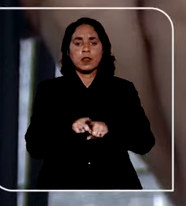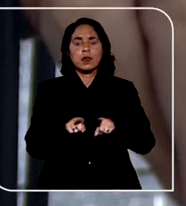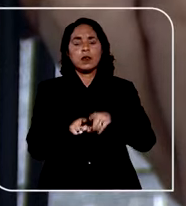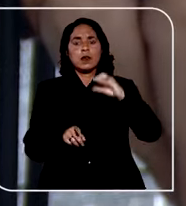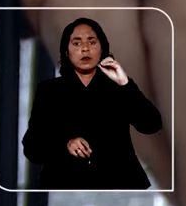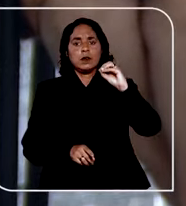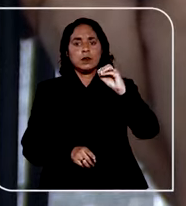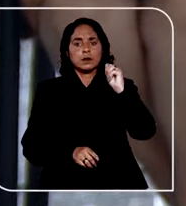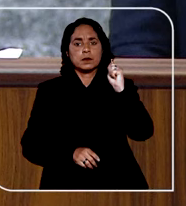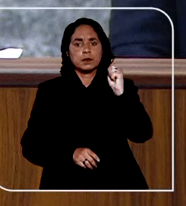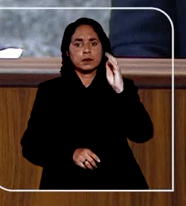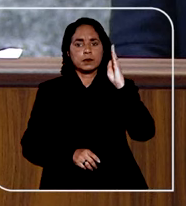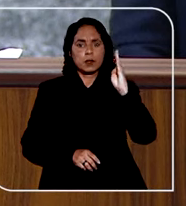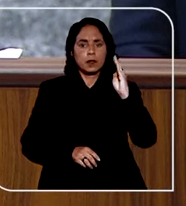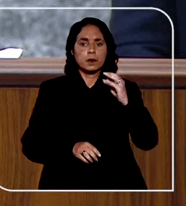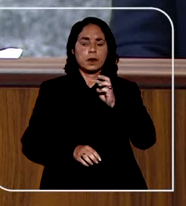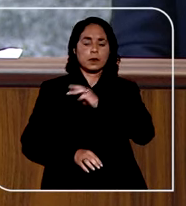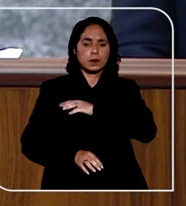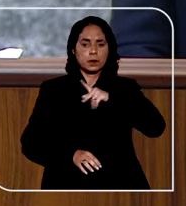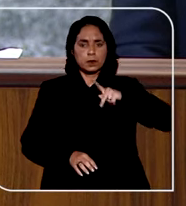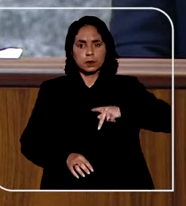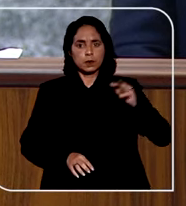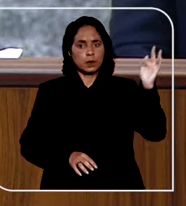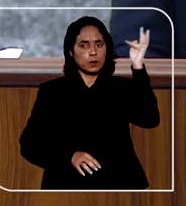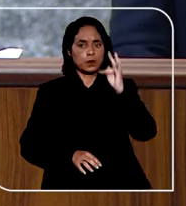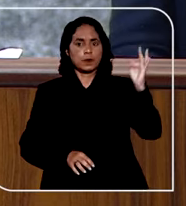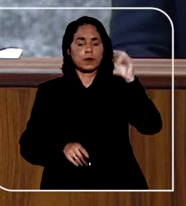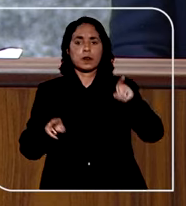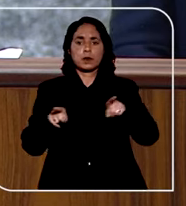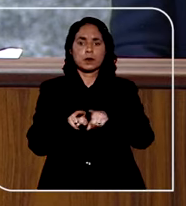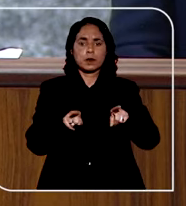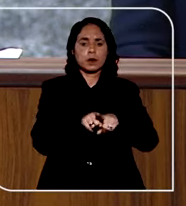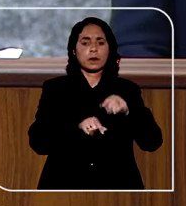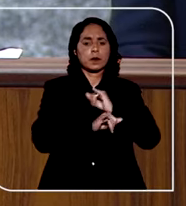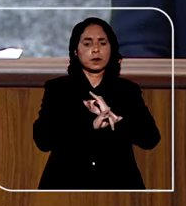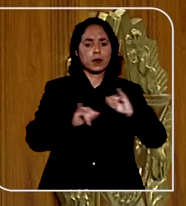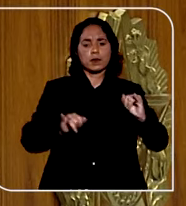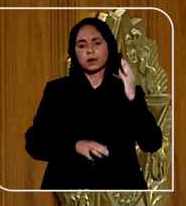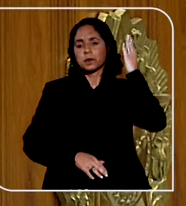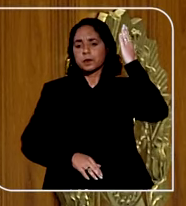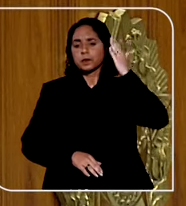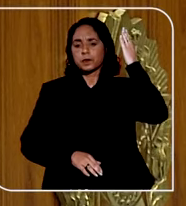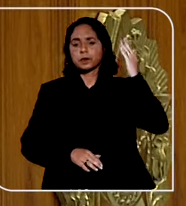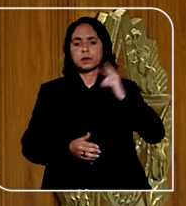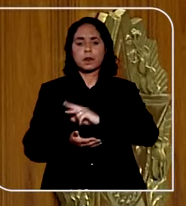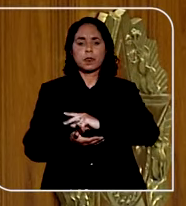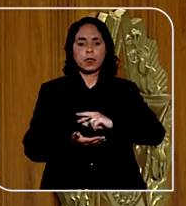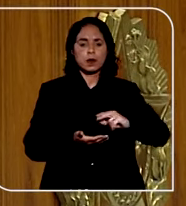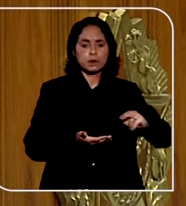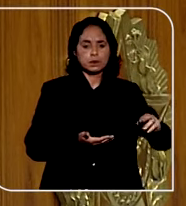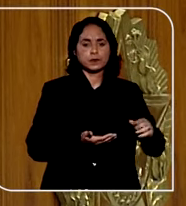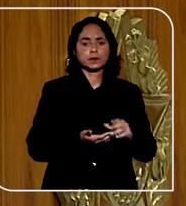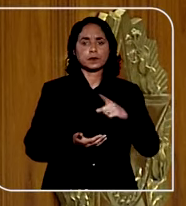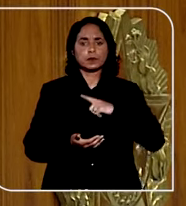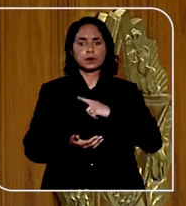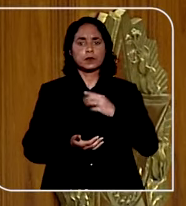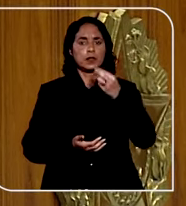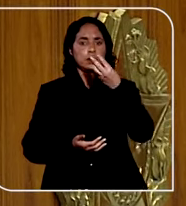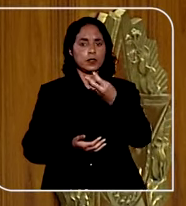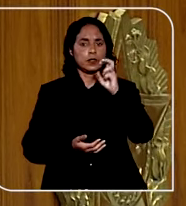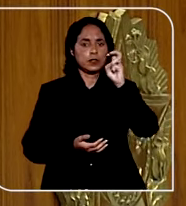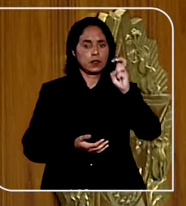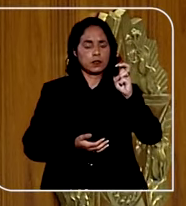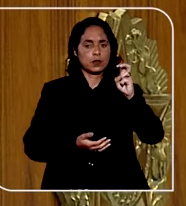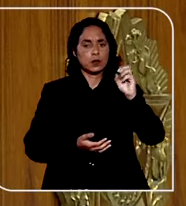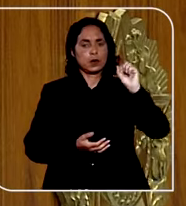Advogados do Brasil e o Ministério Público Federal também se pronunciaram na sessão solene rendendo homenagens aos 35 anos